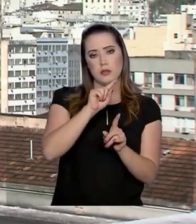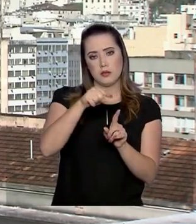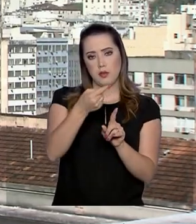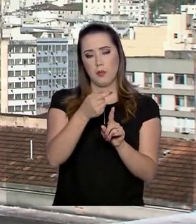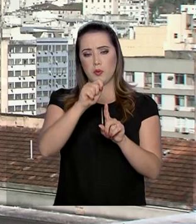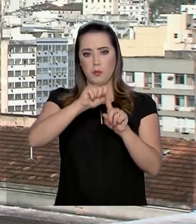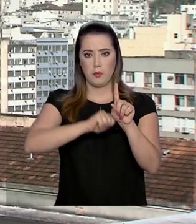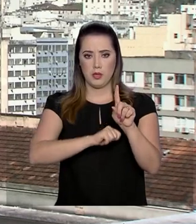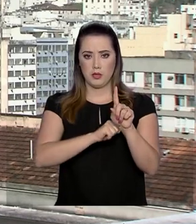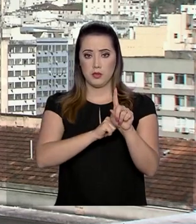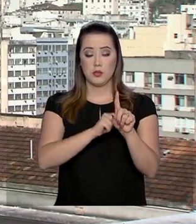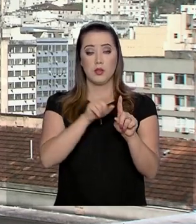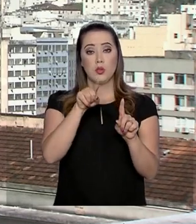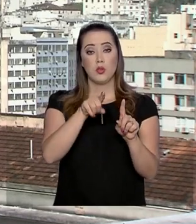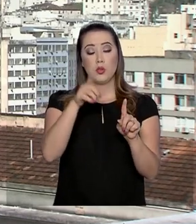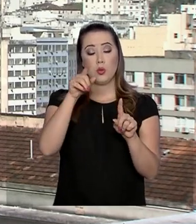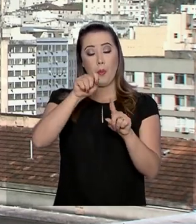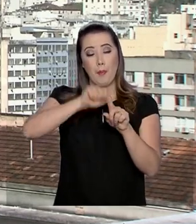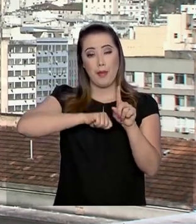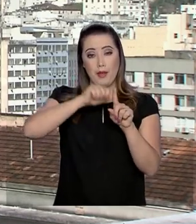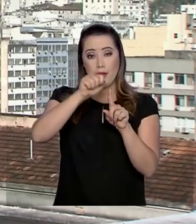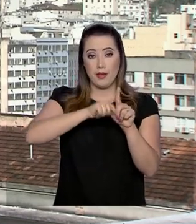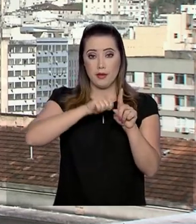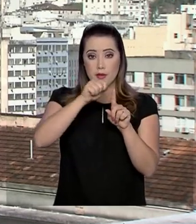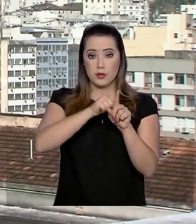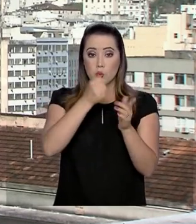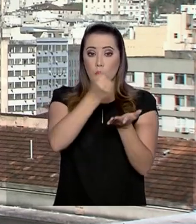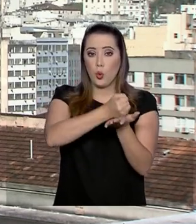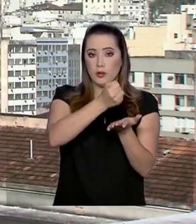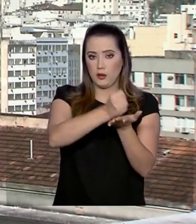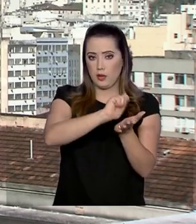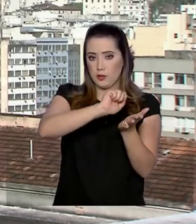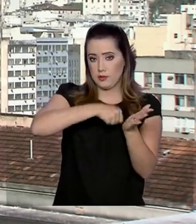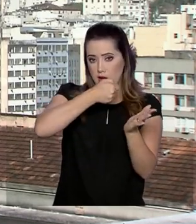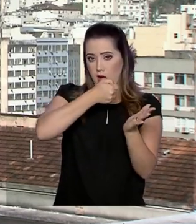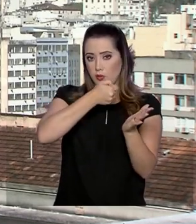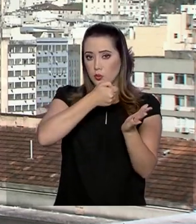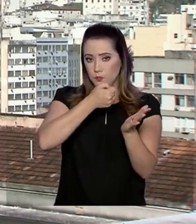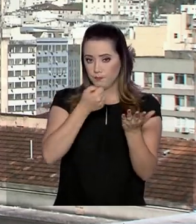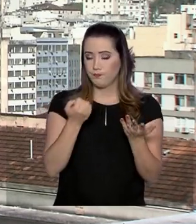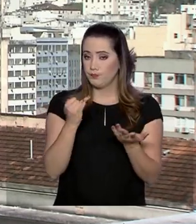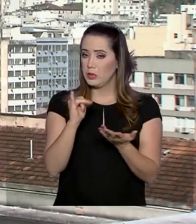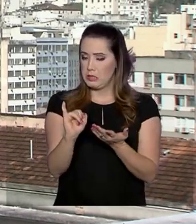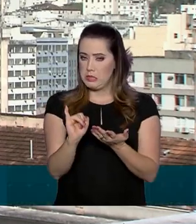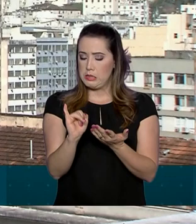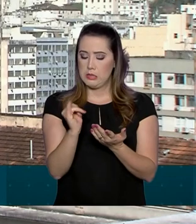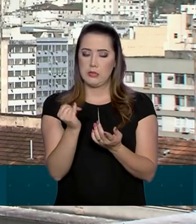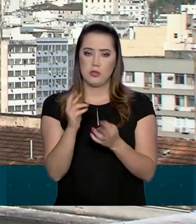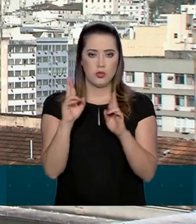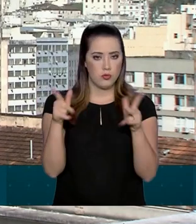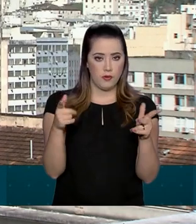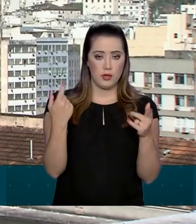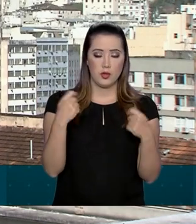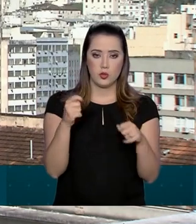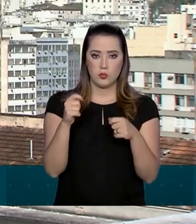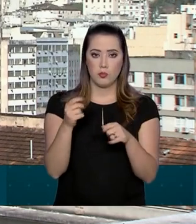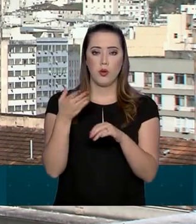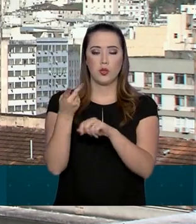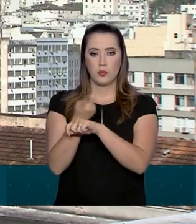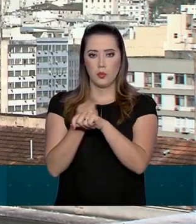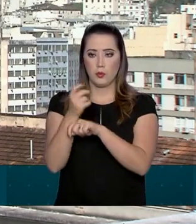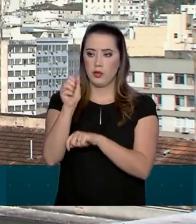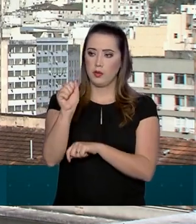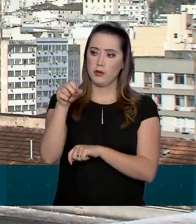do mês de aniversário do plano que é o mês em que o contrato foi assinado caso contrário o segurado deve entrar em contato com a